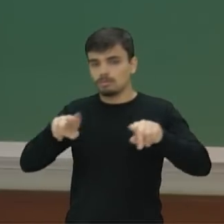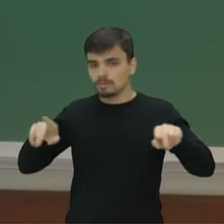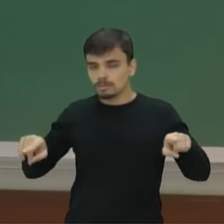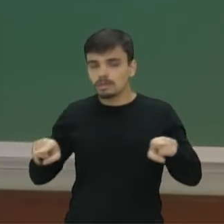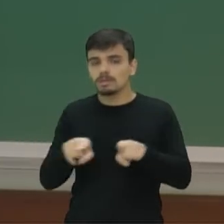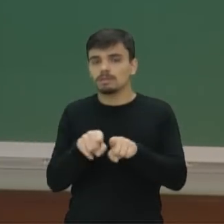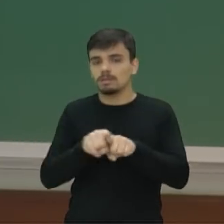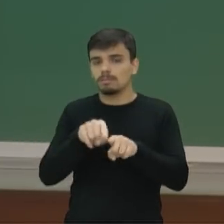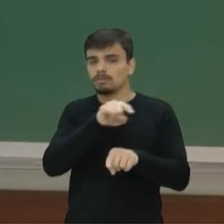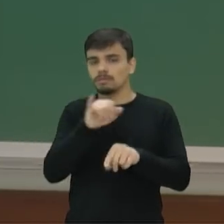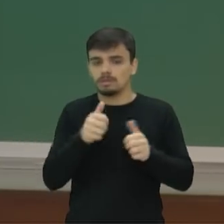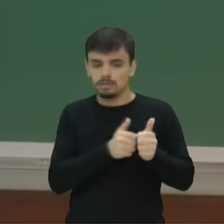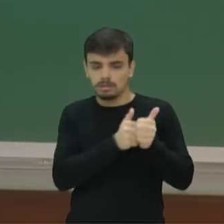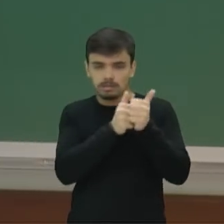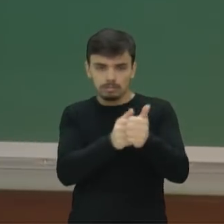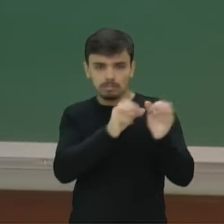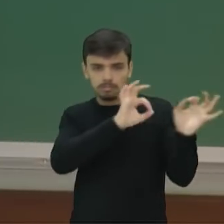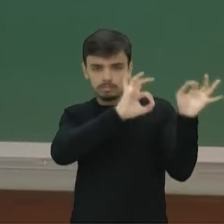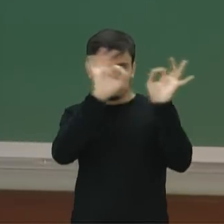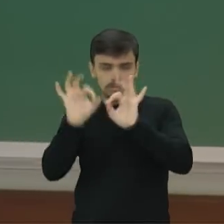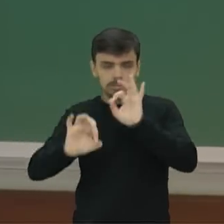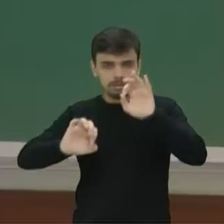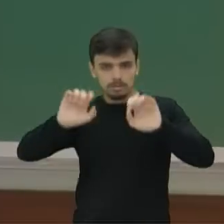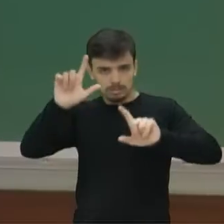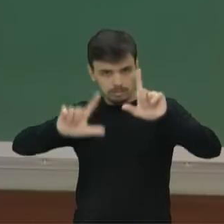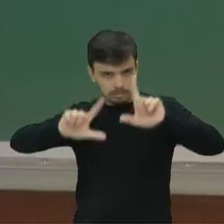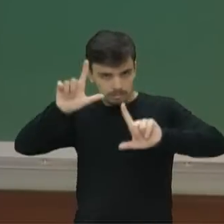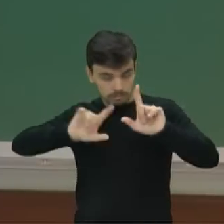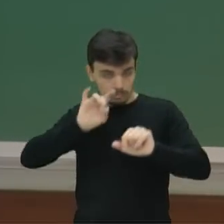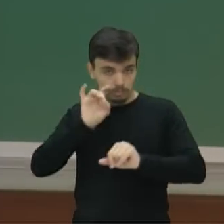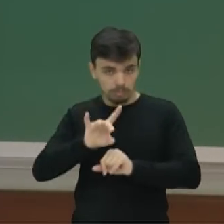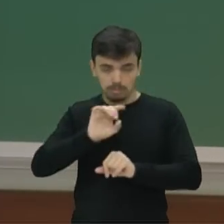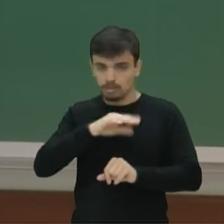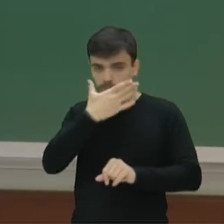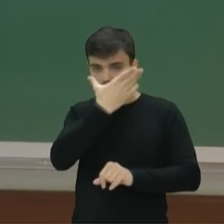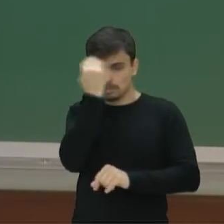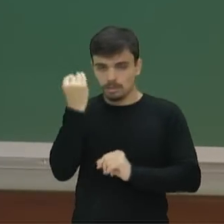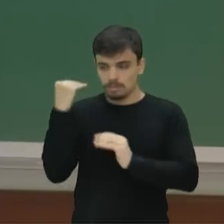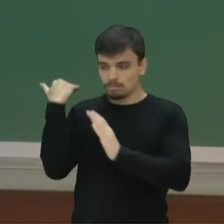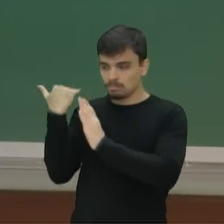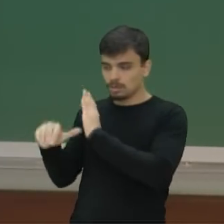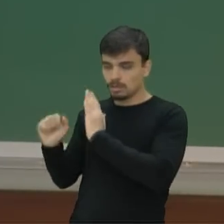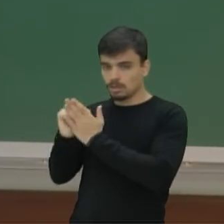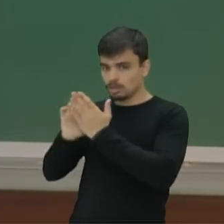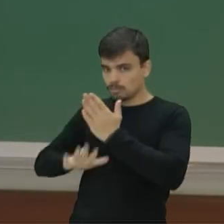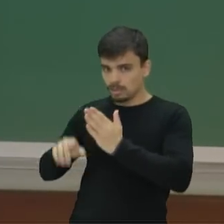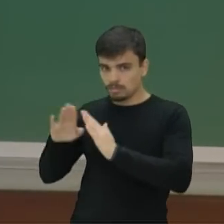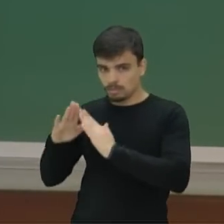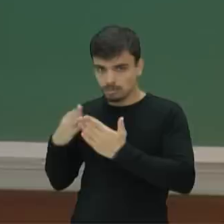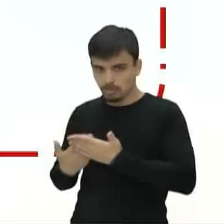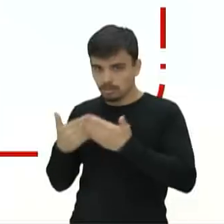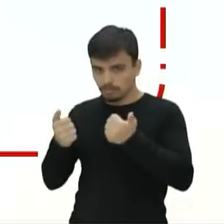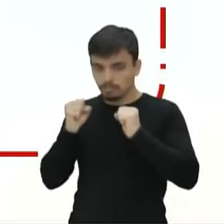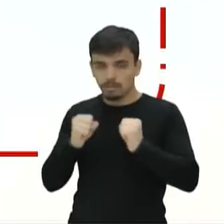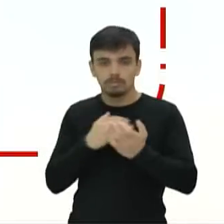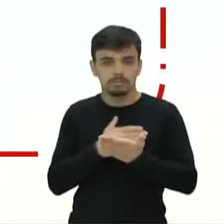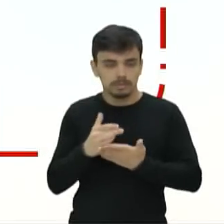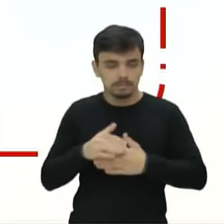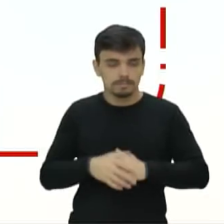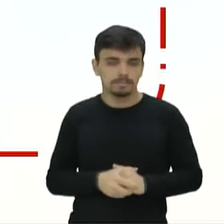caso você esteja acompanhando essa aula apenas pela televisão, não esqueça de encaminhar para a sua escola essa atividade. Vai!